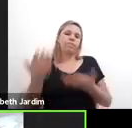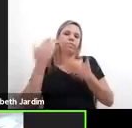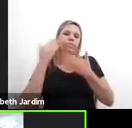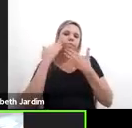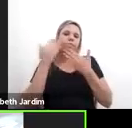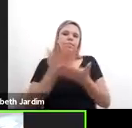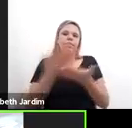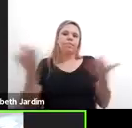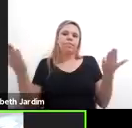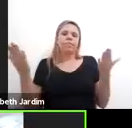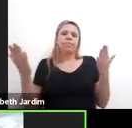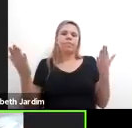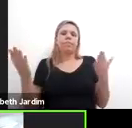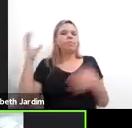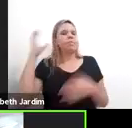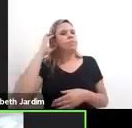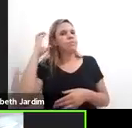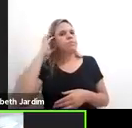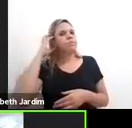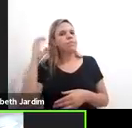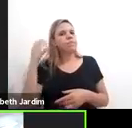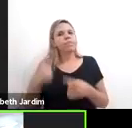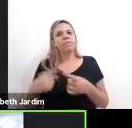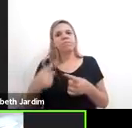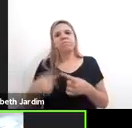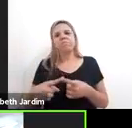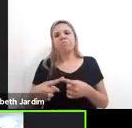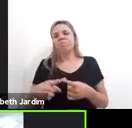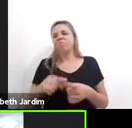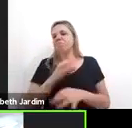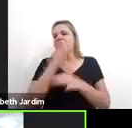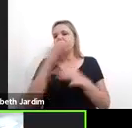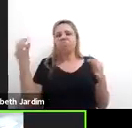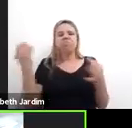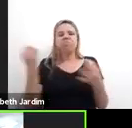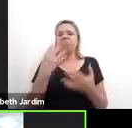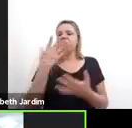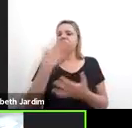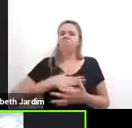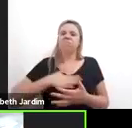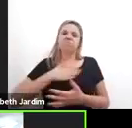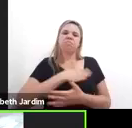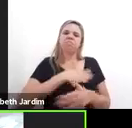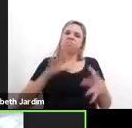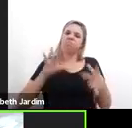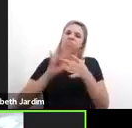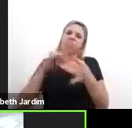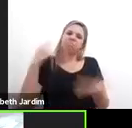vocês, Fono, sabe? Porque foi muito boa a parceria.